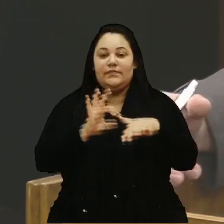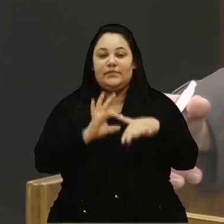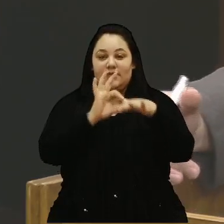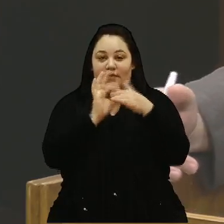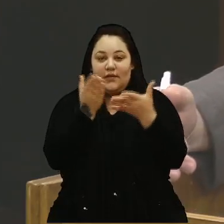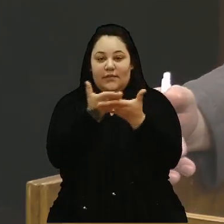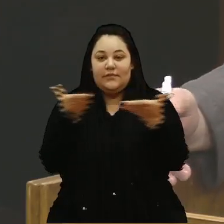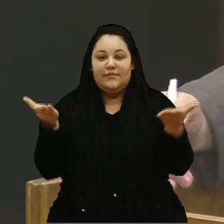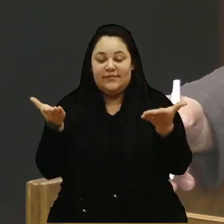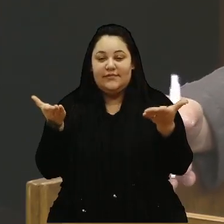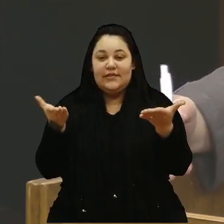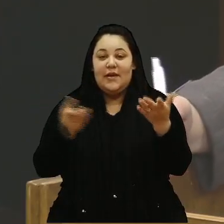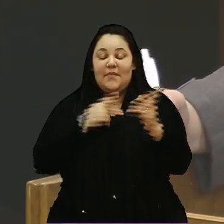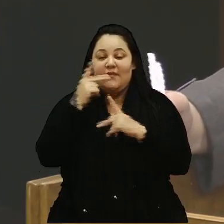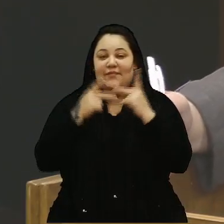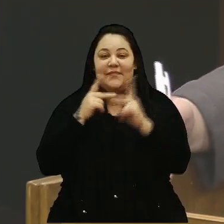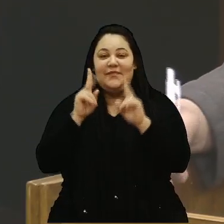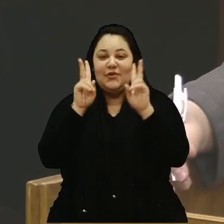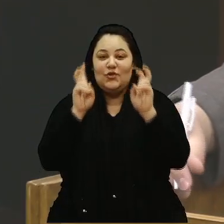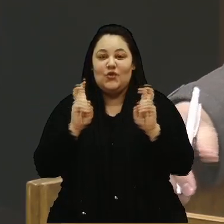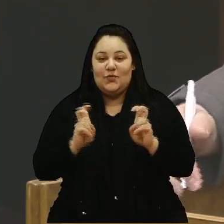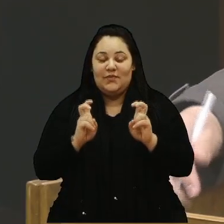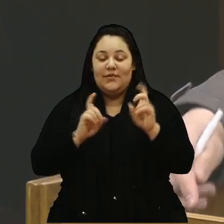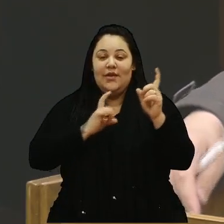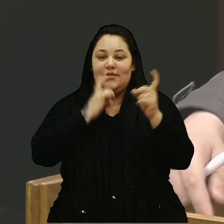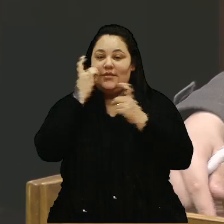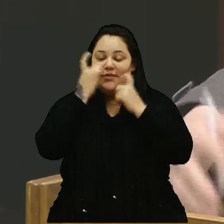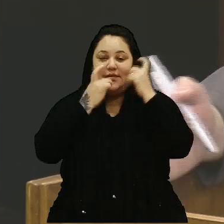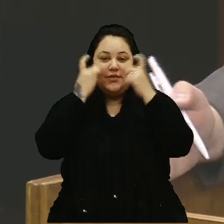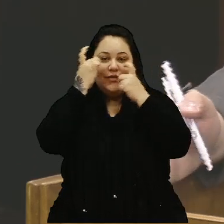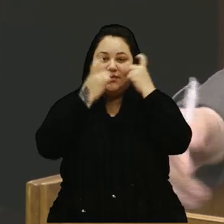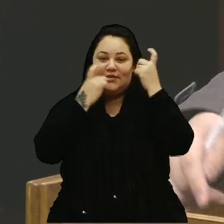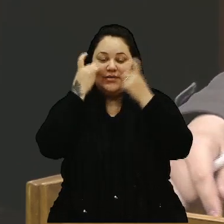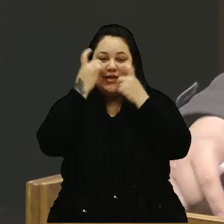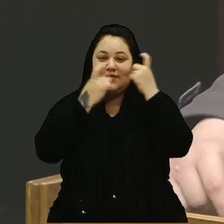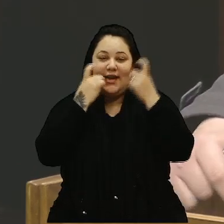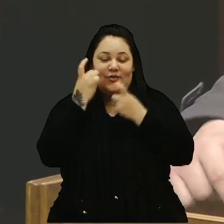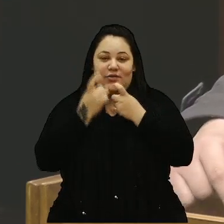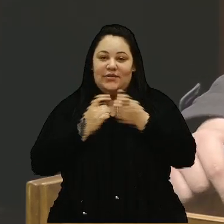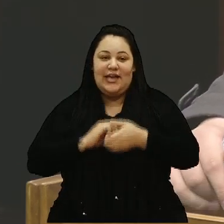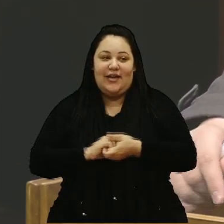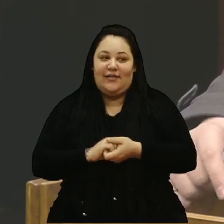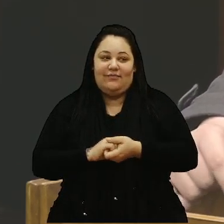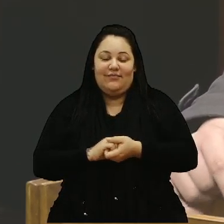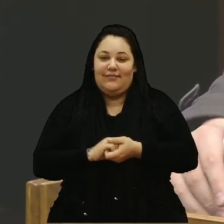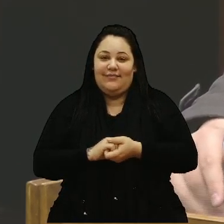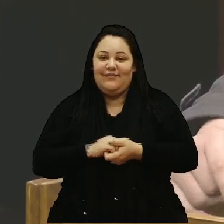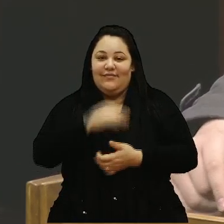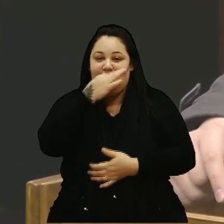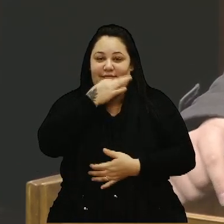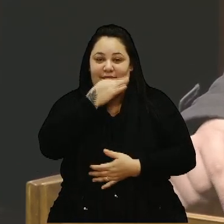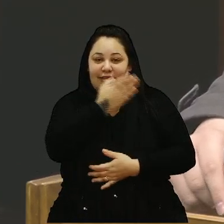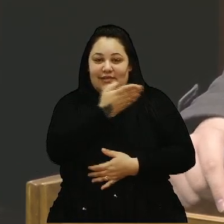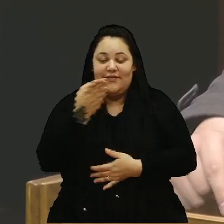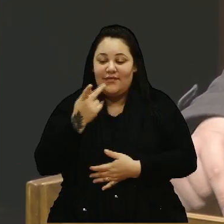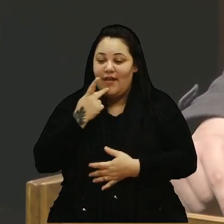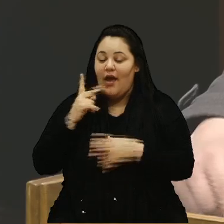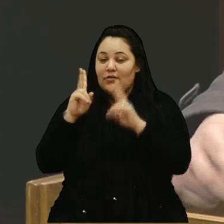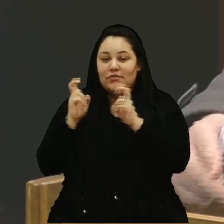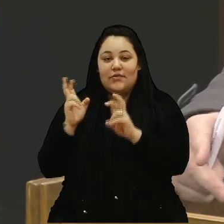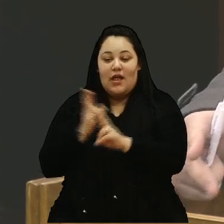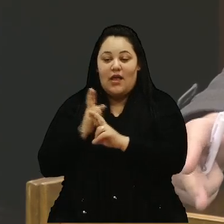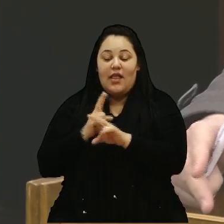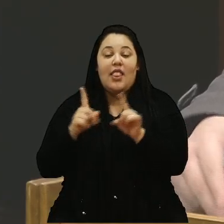para falar sobre a preocupação que tem assolado aí a tantos caxienses, né, e a gente tem visto nas redes sociais no que diz respeito